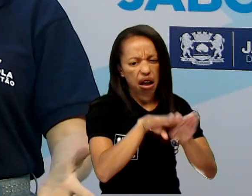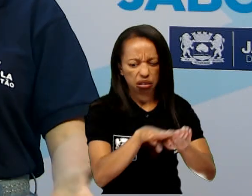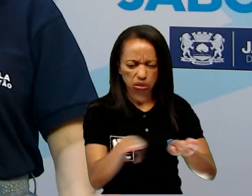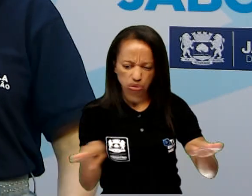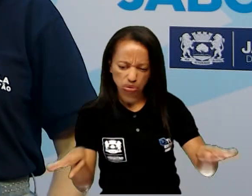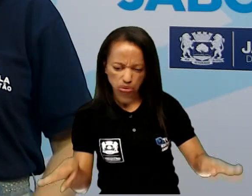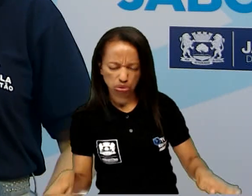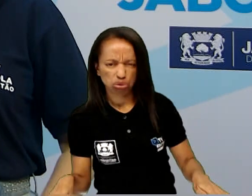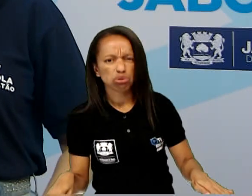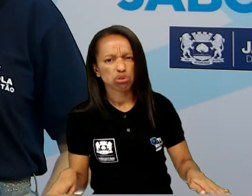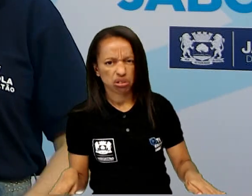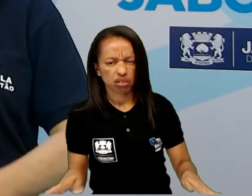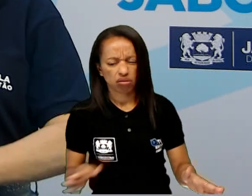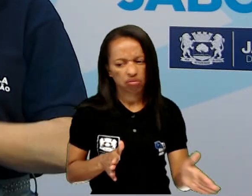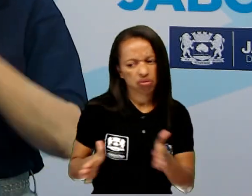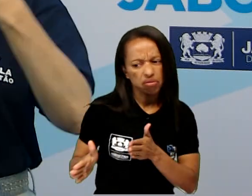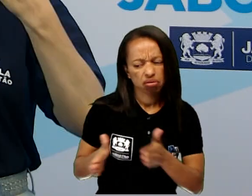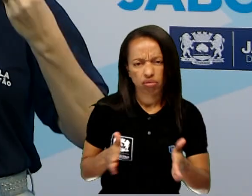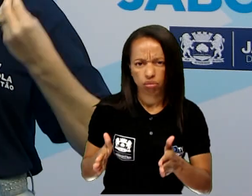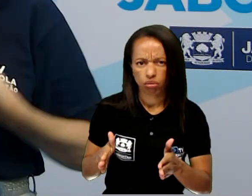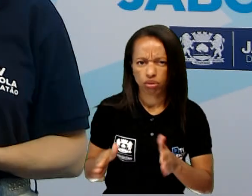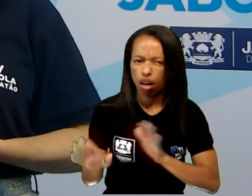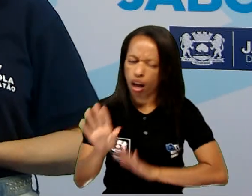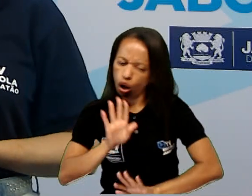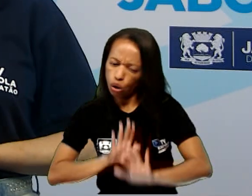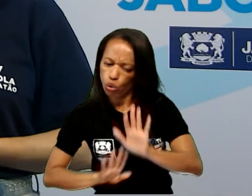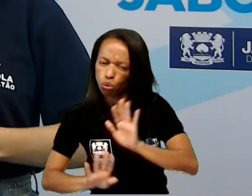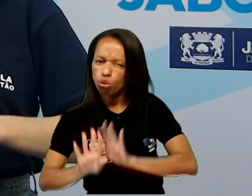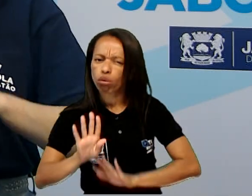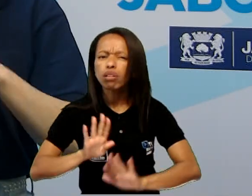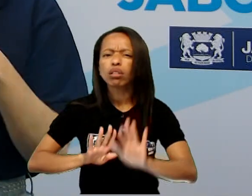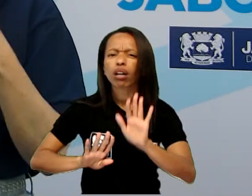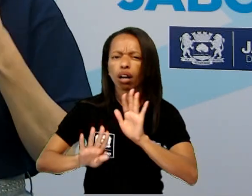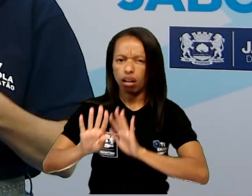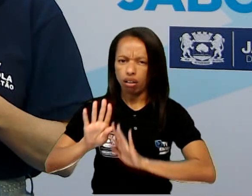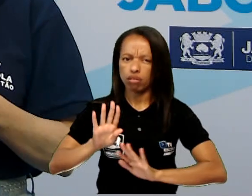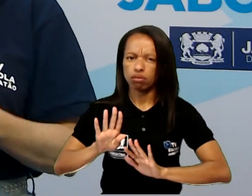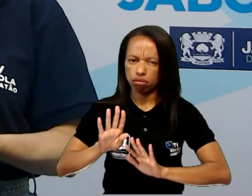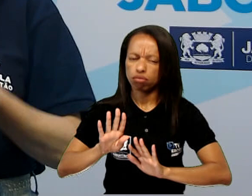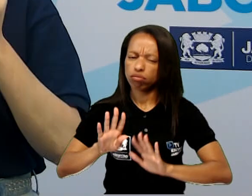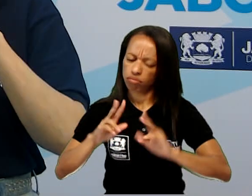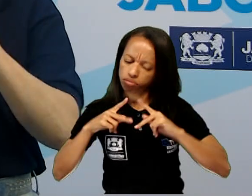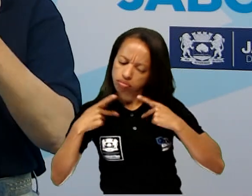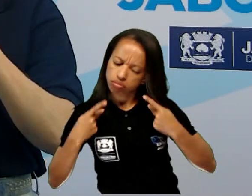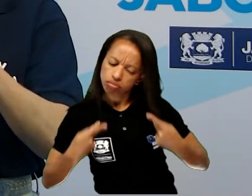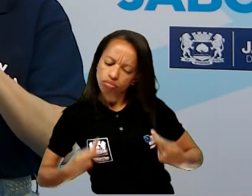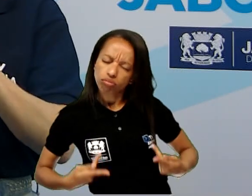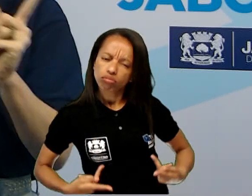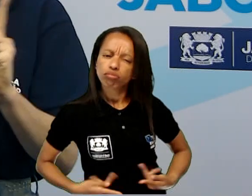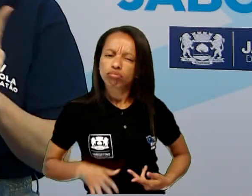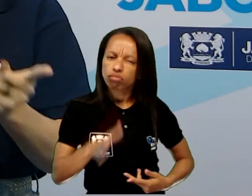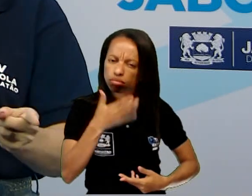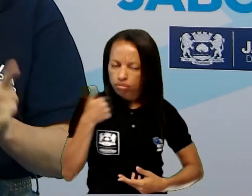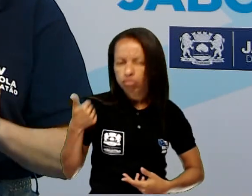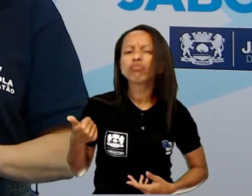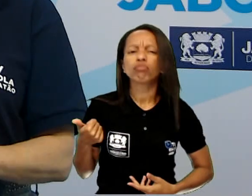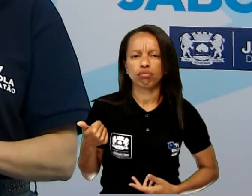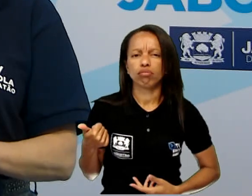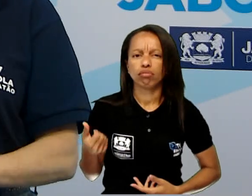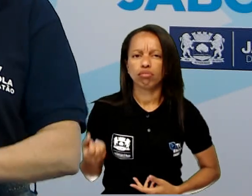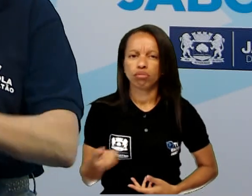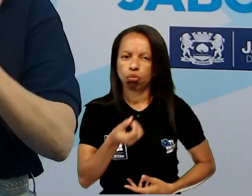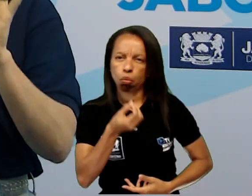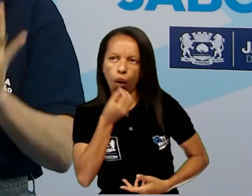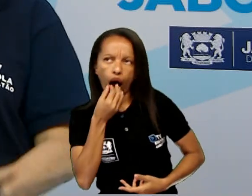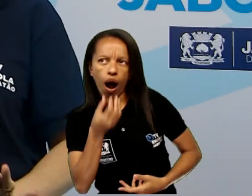nesse momento, né, de pandemia, que a gente tem que ter o maior cuidado, a maior higiene. Aí é que a gente não vai colocar nada na boca mesmo, tá?